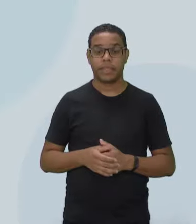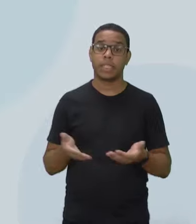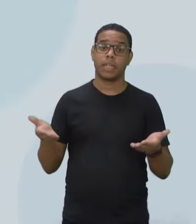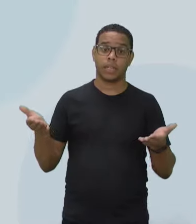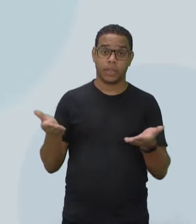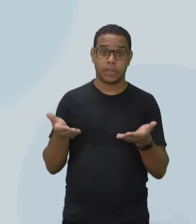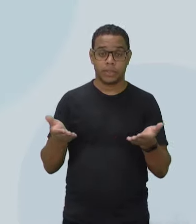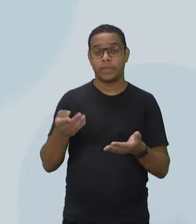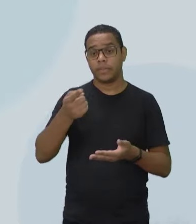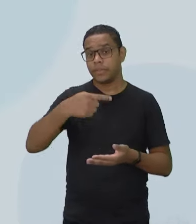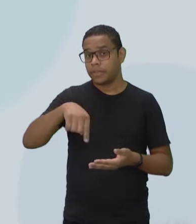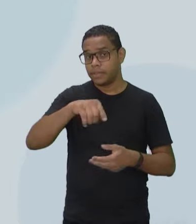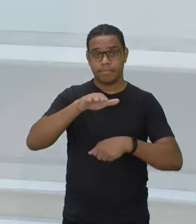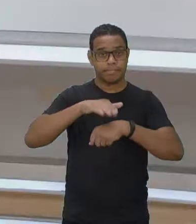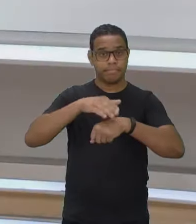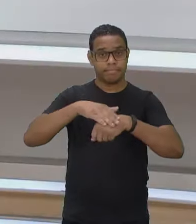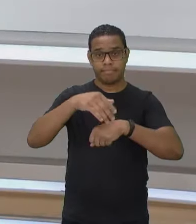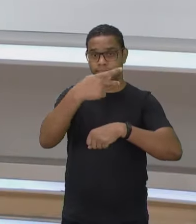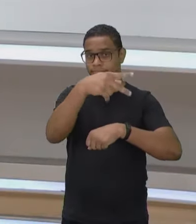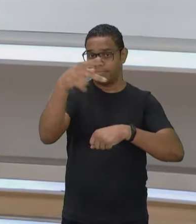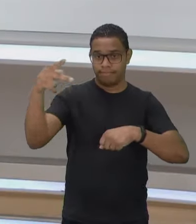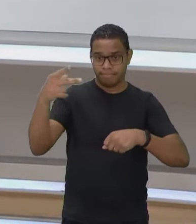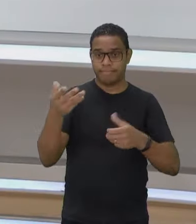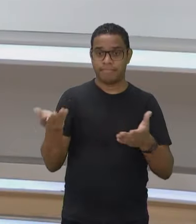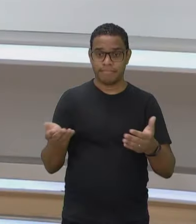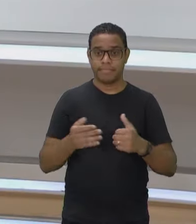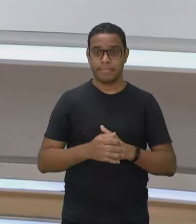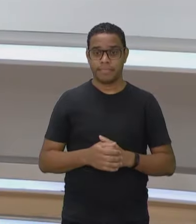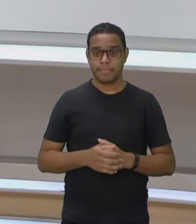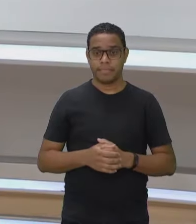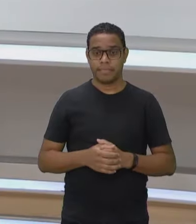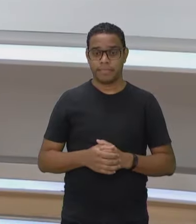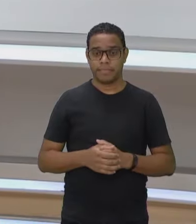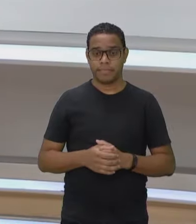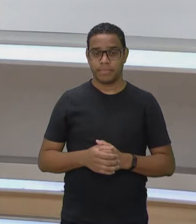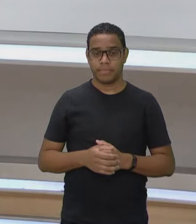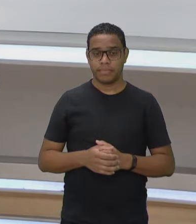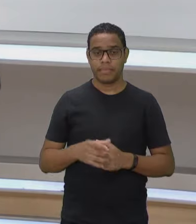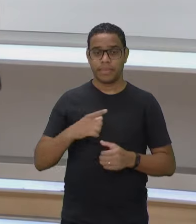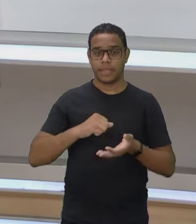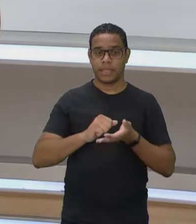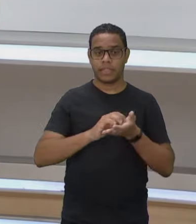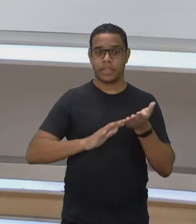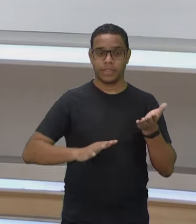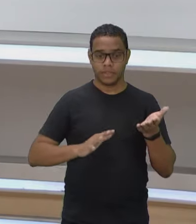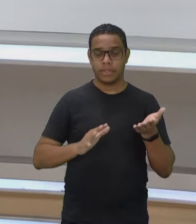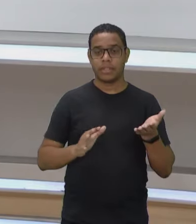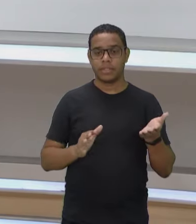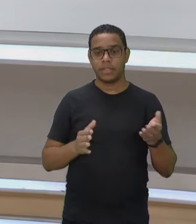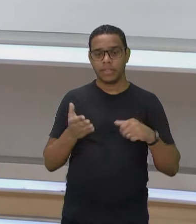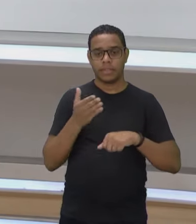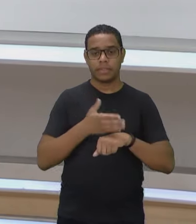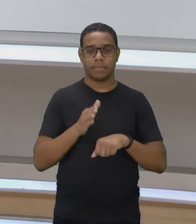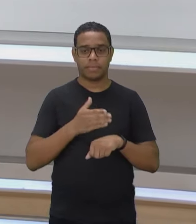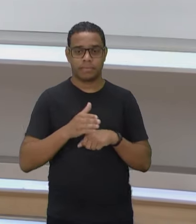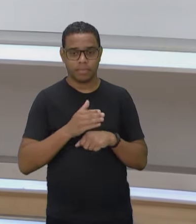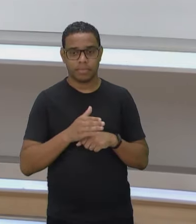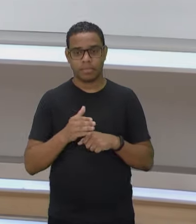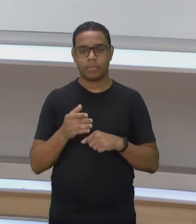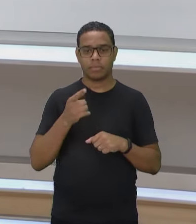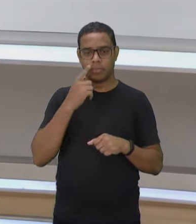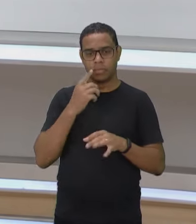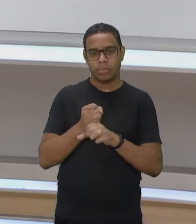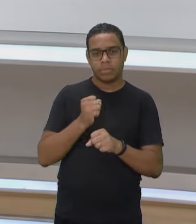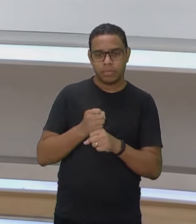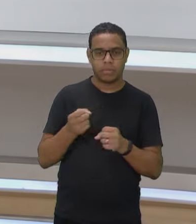deixar para vocês o Agora é com vocês. Então tem aí uma atividadezinha, um exercício aí de lucro